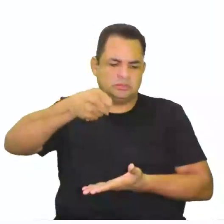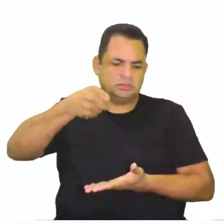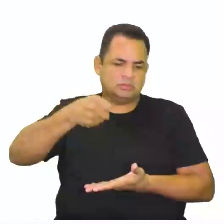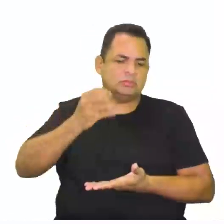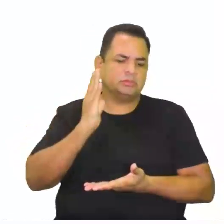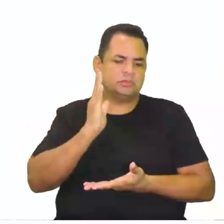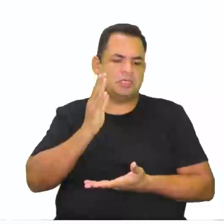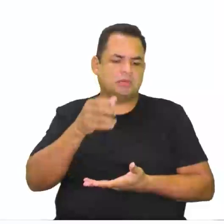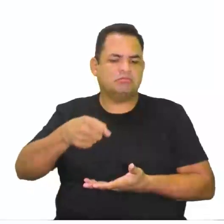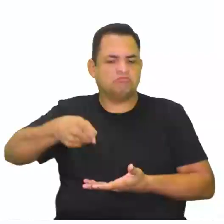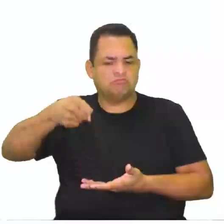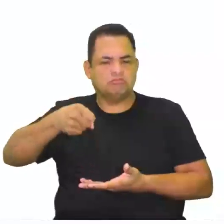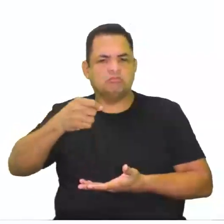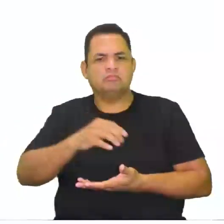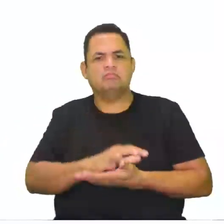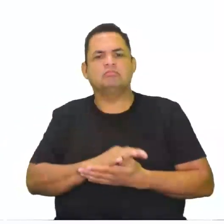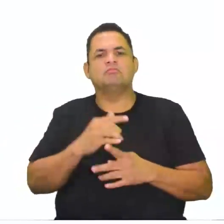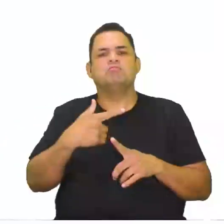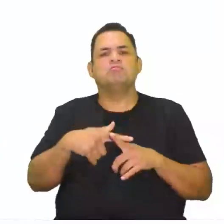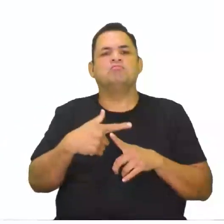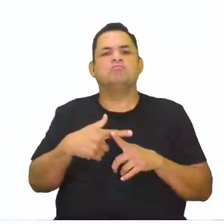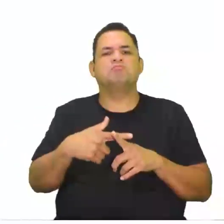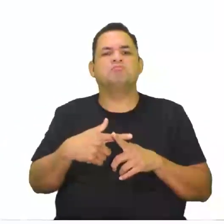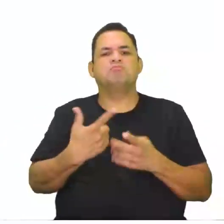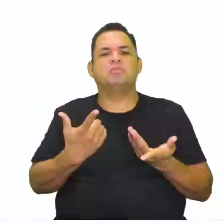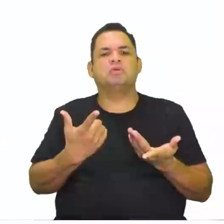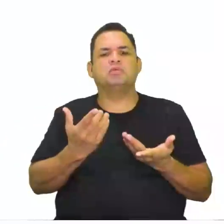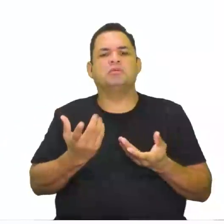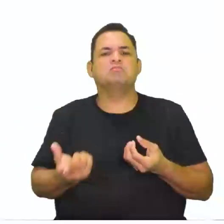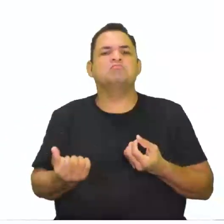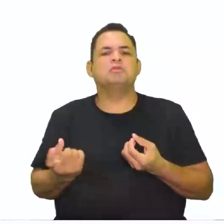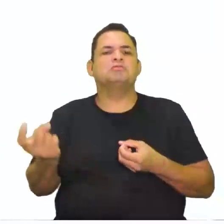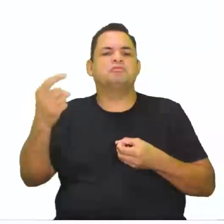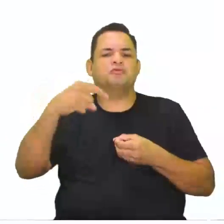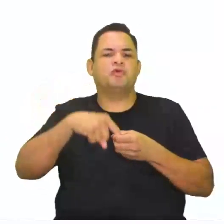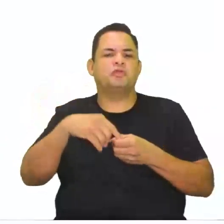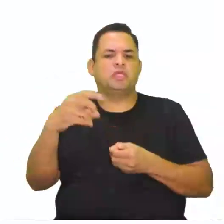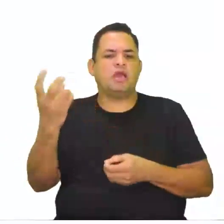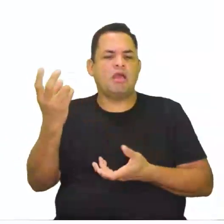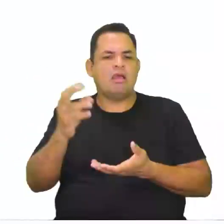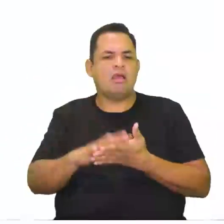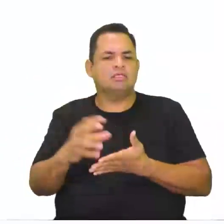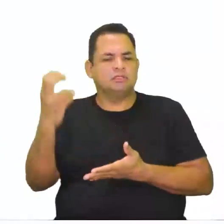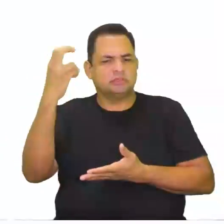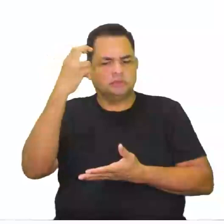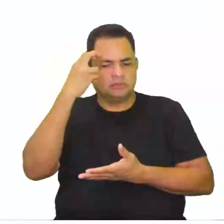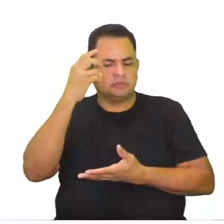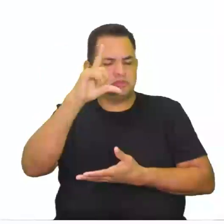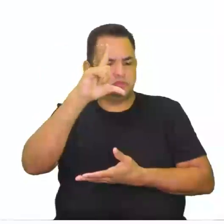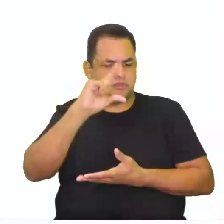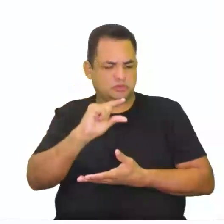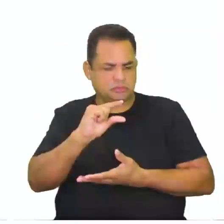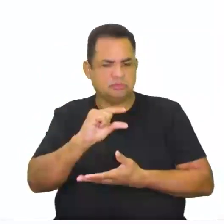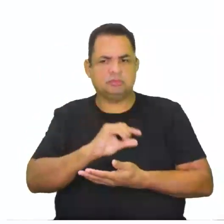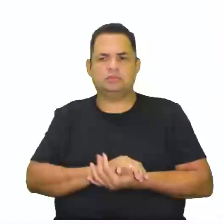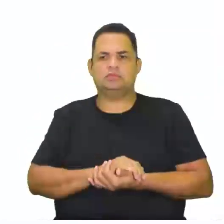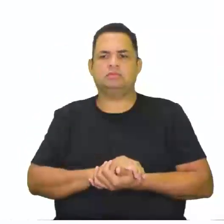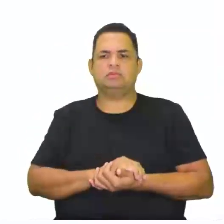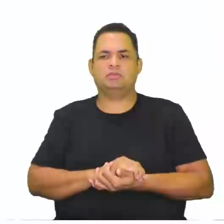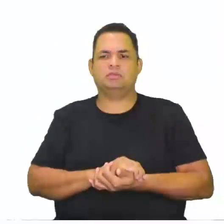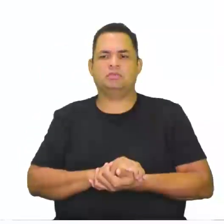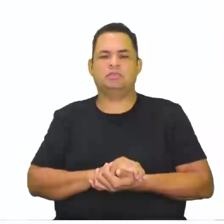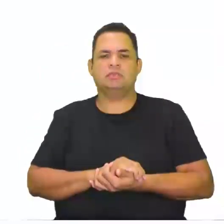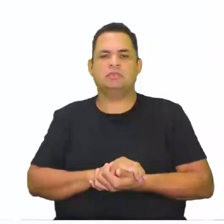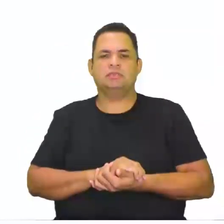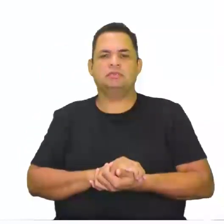suas comprinhas. Por que nós não podemos voltar a essa cultura e basicamente reduzir a quase zero o uso das sacolas